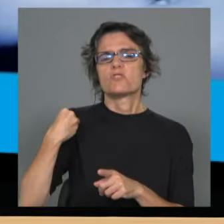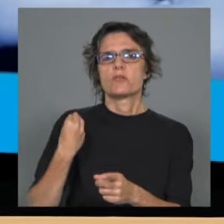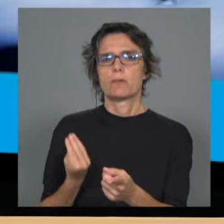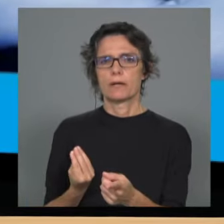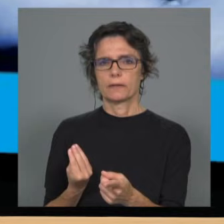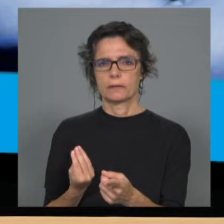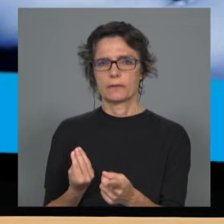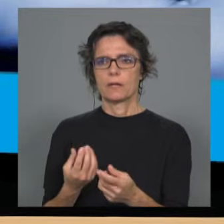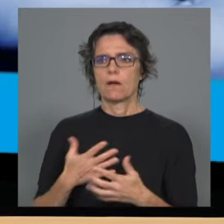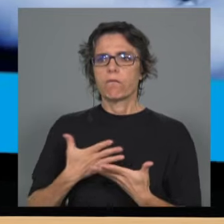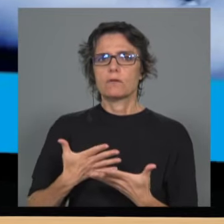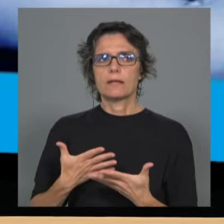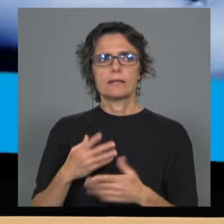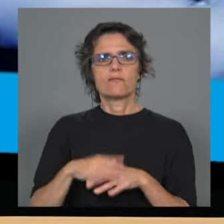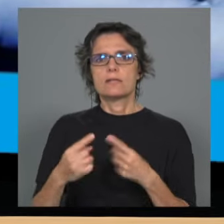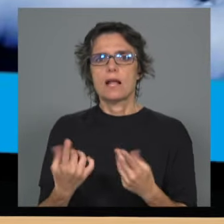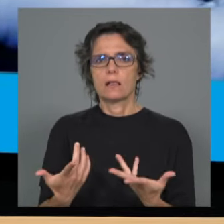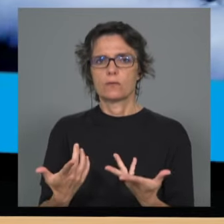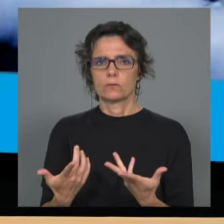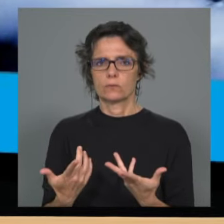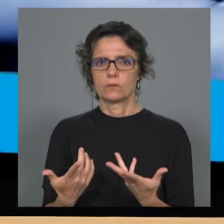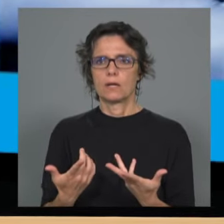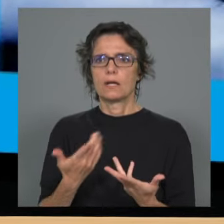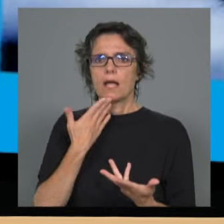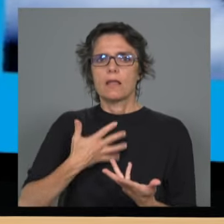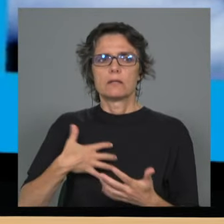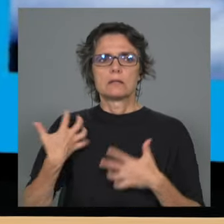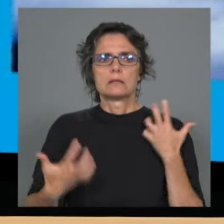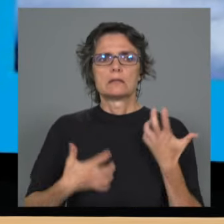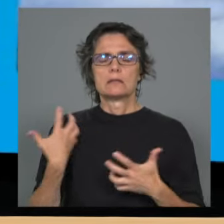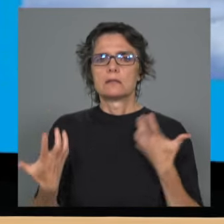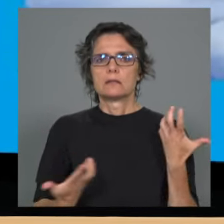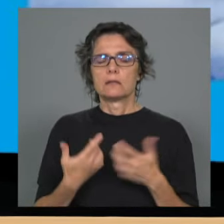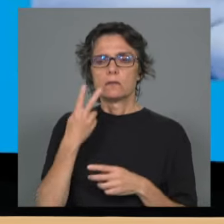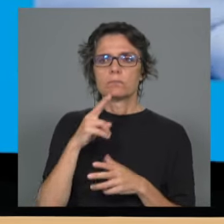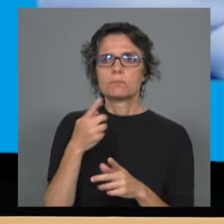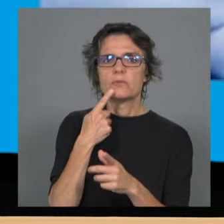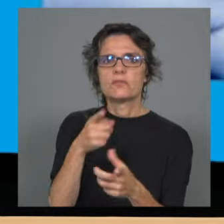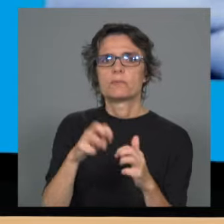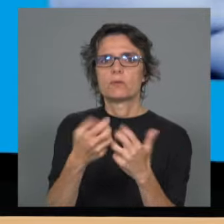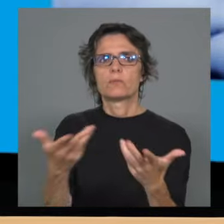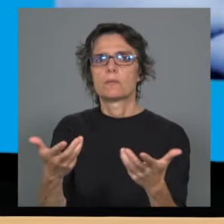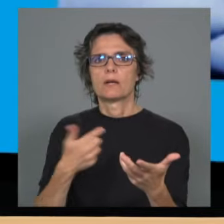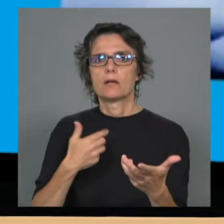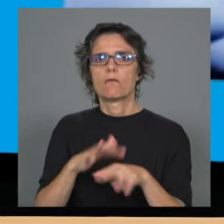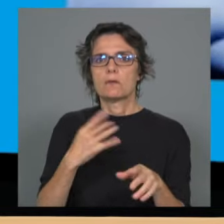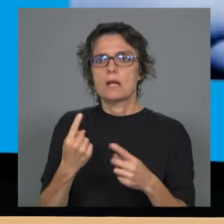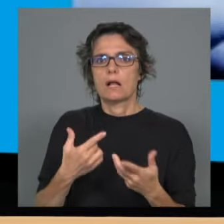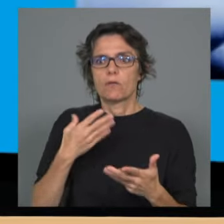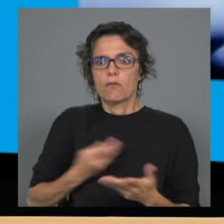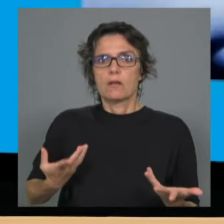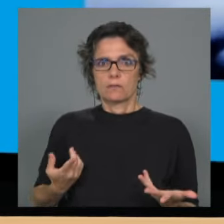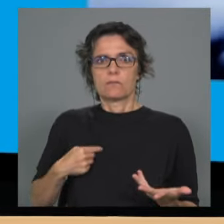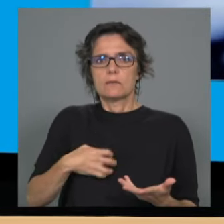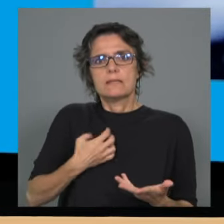uma certa, digamos assim, uma certa angústia, ou seja, aquilo não me era indiferente. E então, depois,